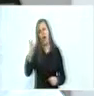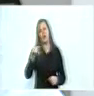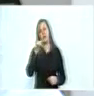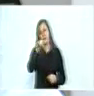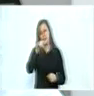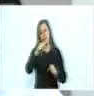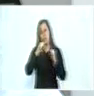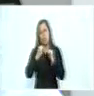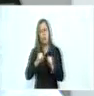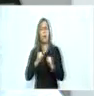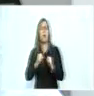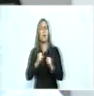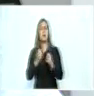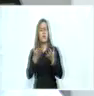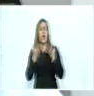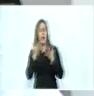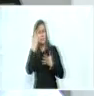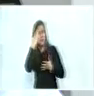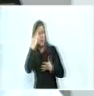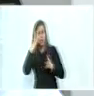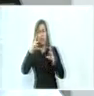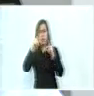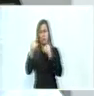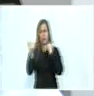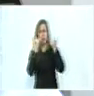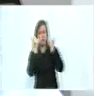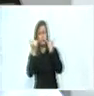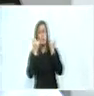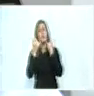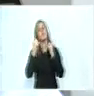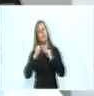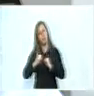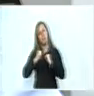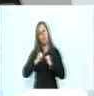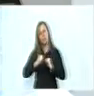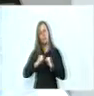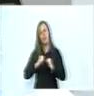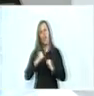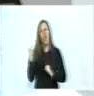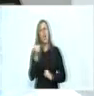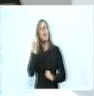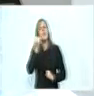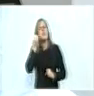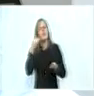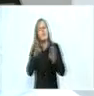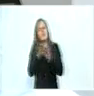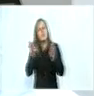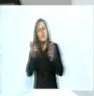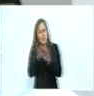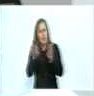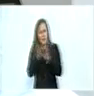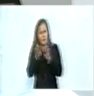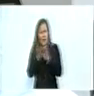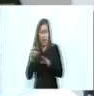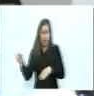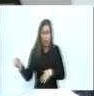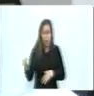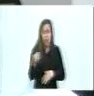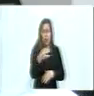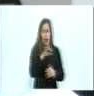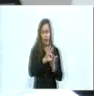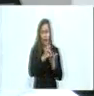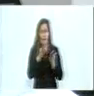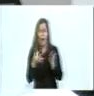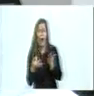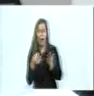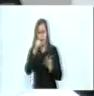para obter quaisquer informações. Também é importante destacar que foi providenciada nova página da